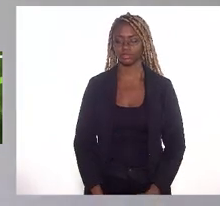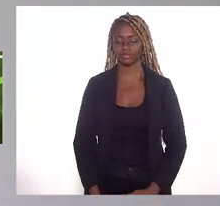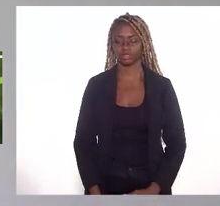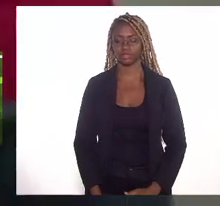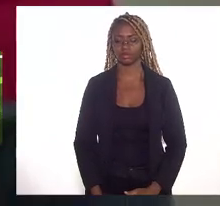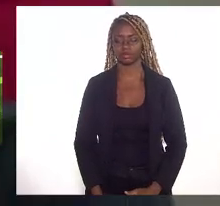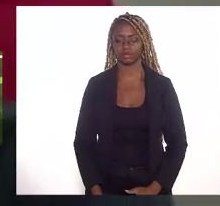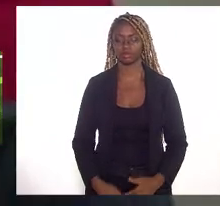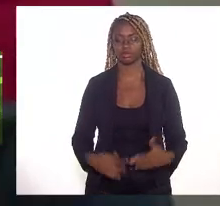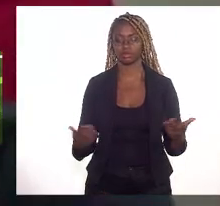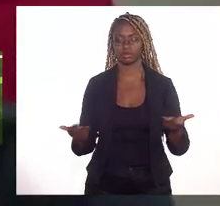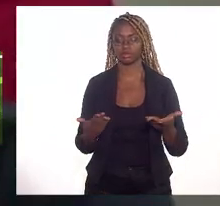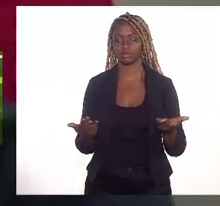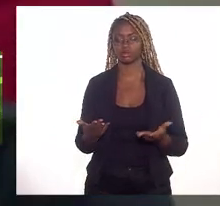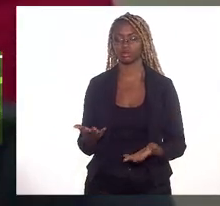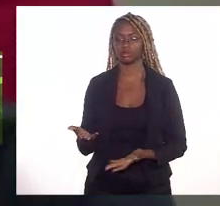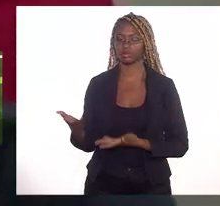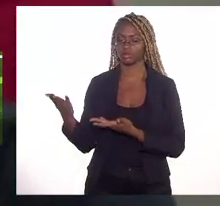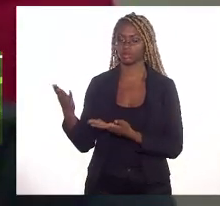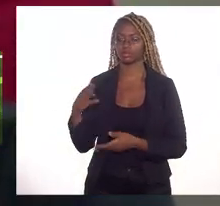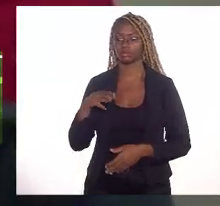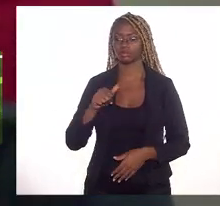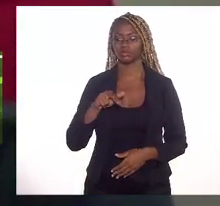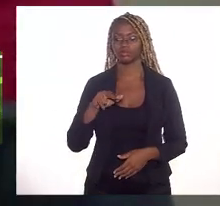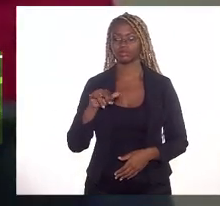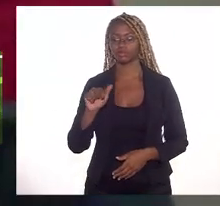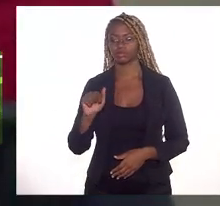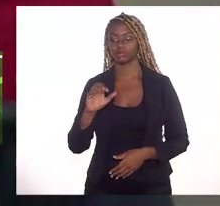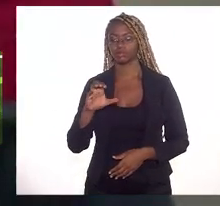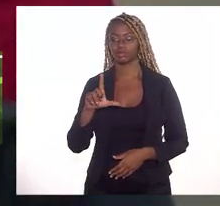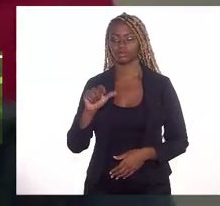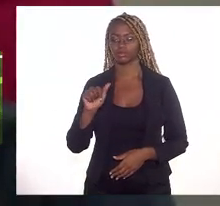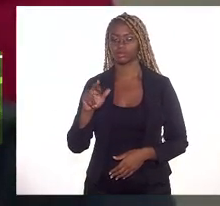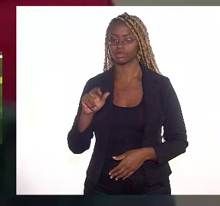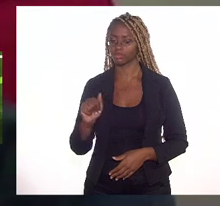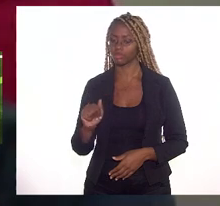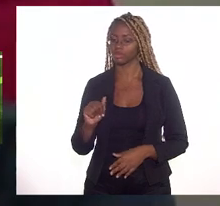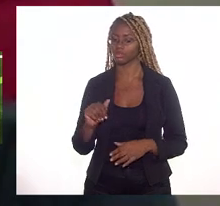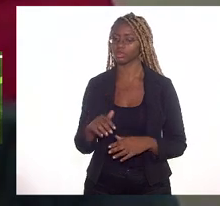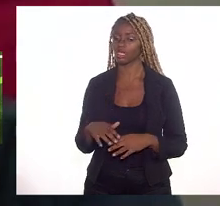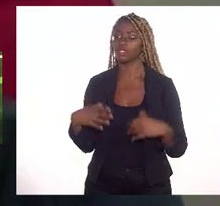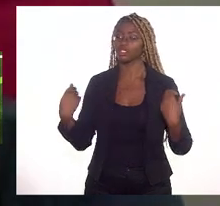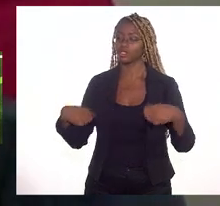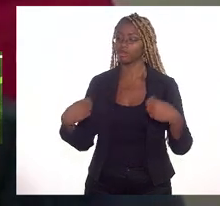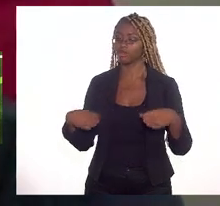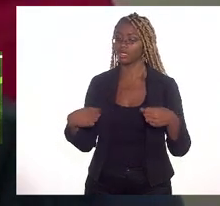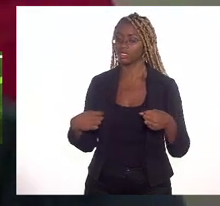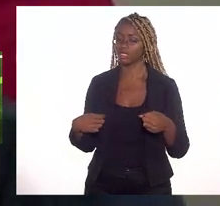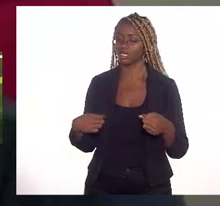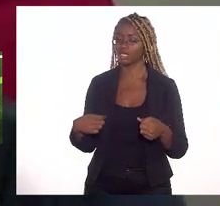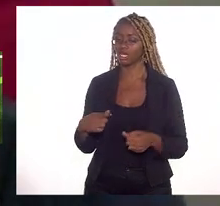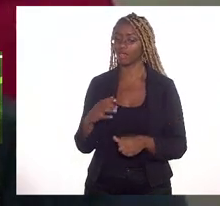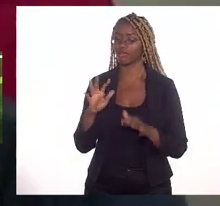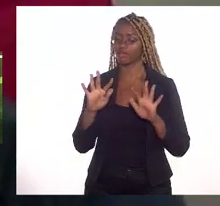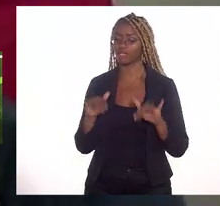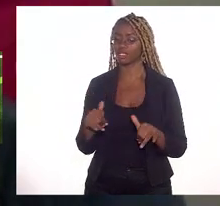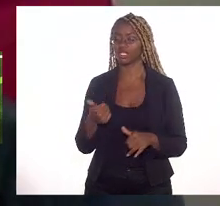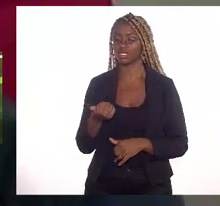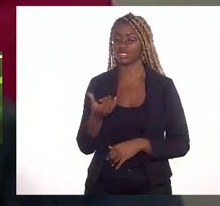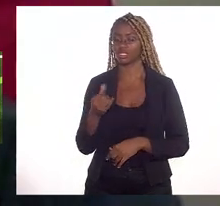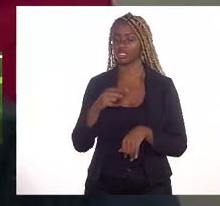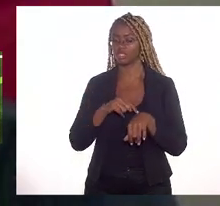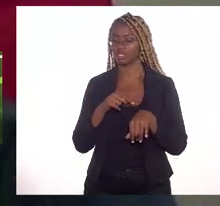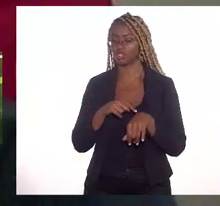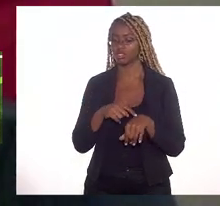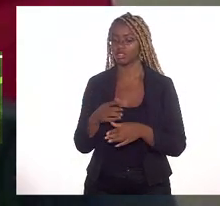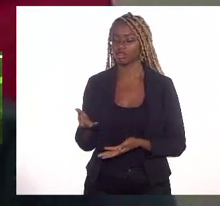Eu quero passar a palavra à Maria Clara pedindo desculpas, mas nós teríamos que ter encerrado às 16 horas, então...